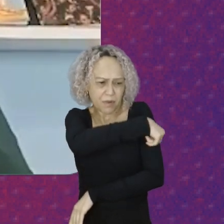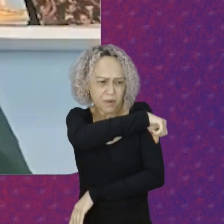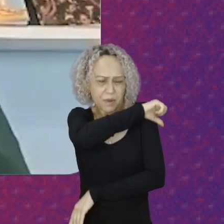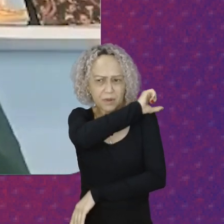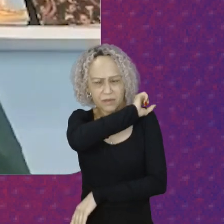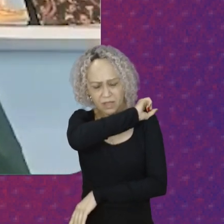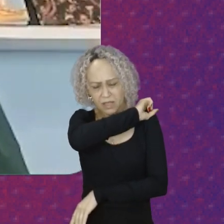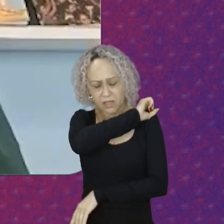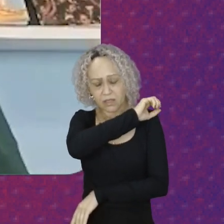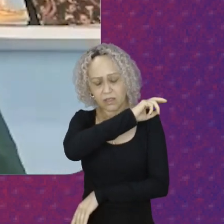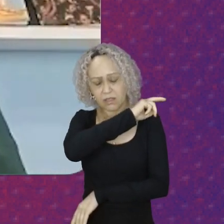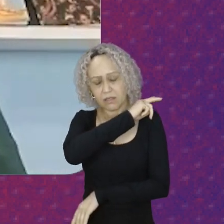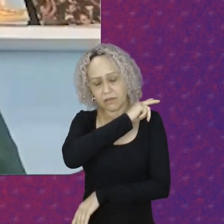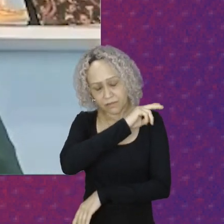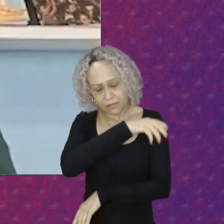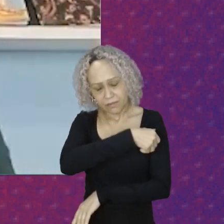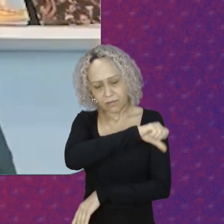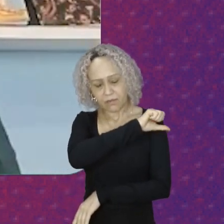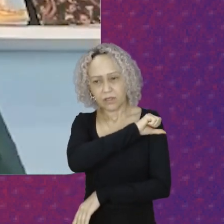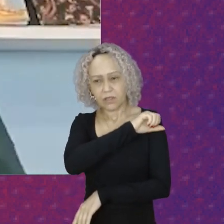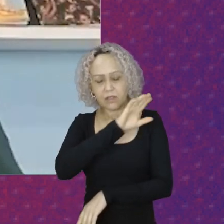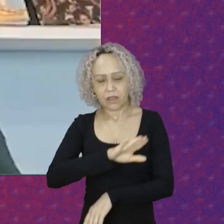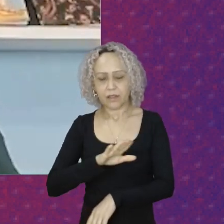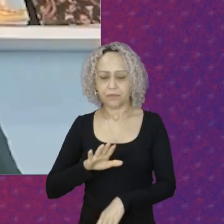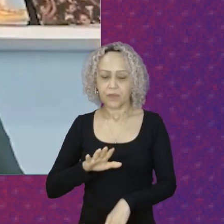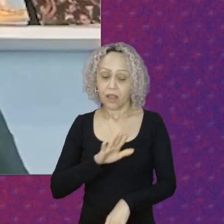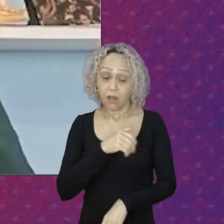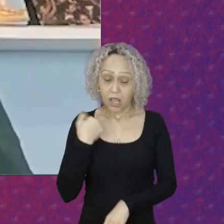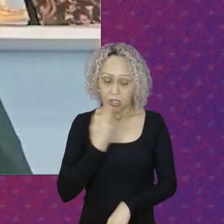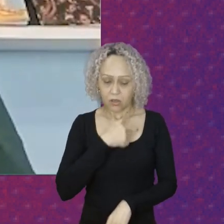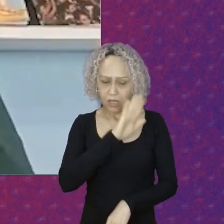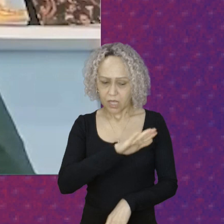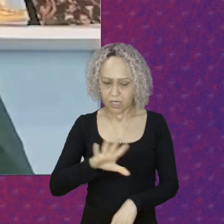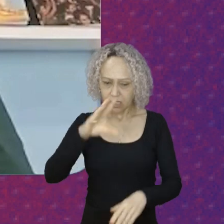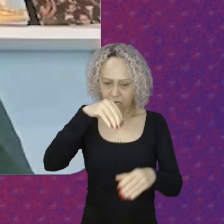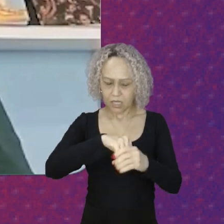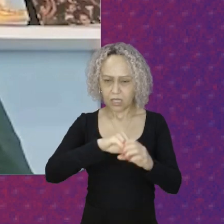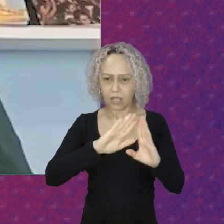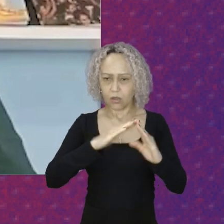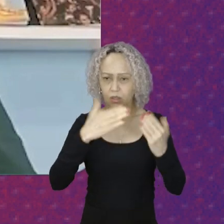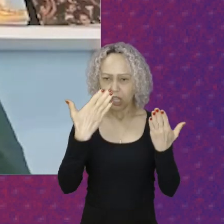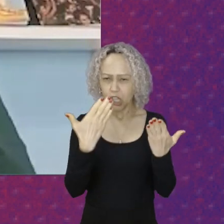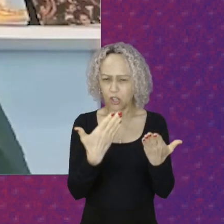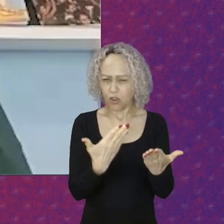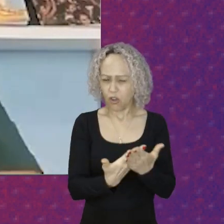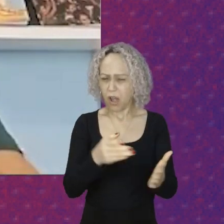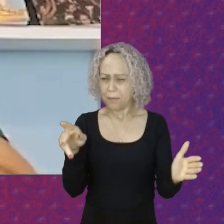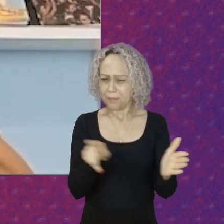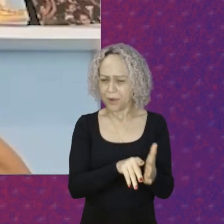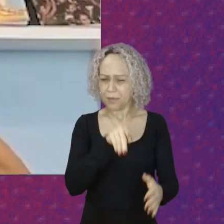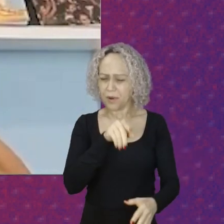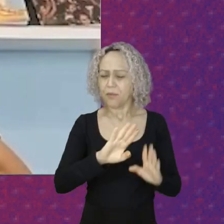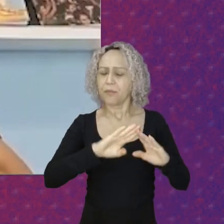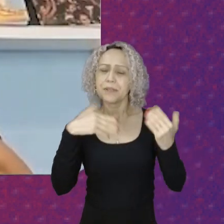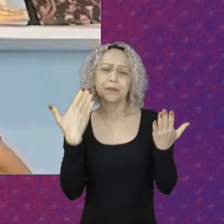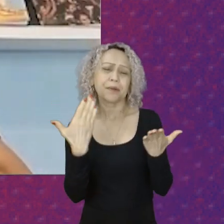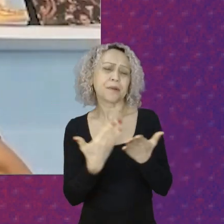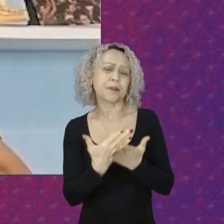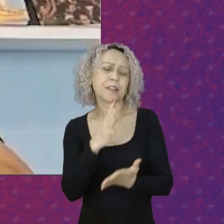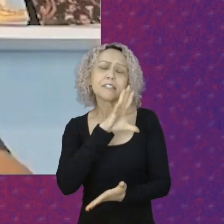conosco aqui na nossa escola de amor, é que o que eu não posso cumprir, eu não